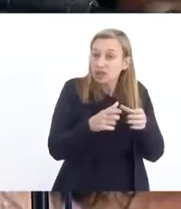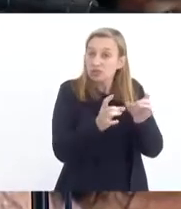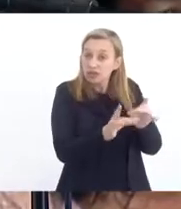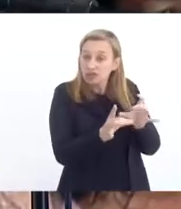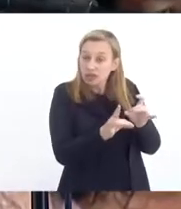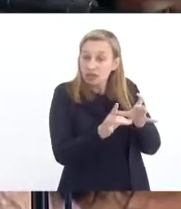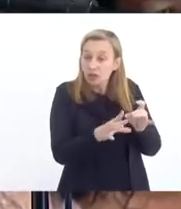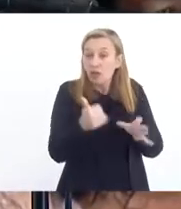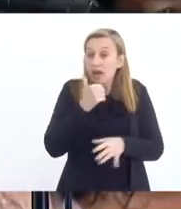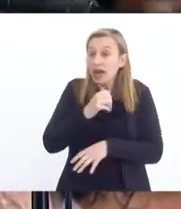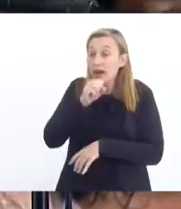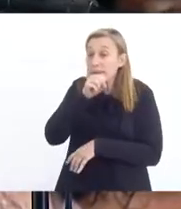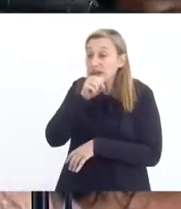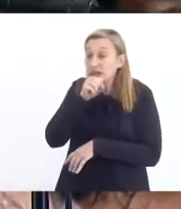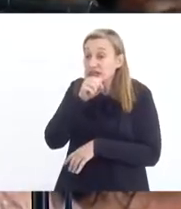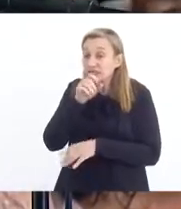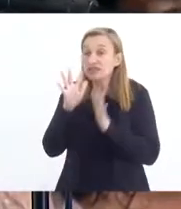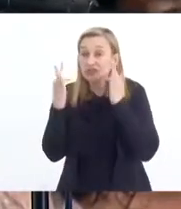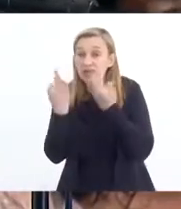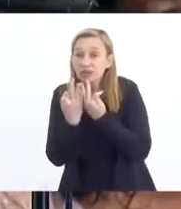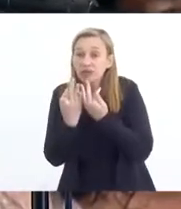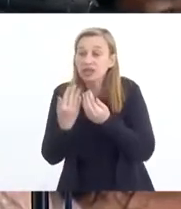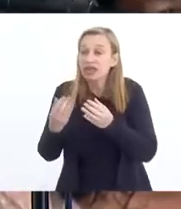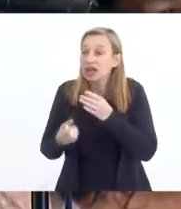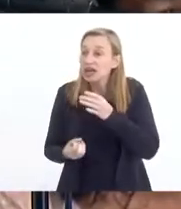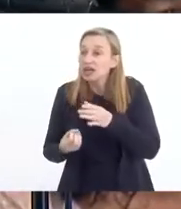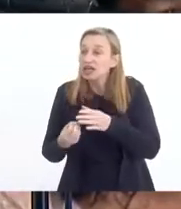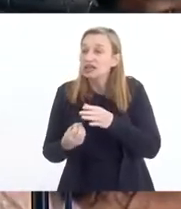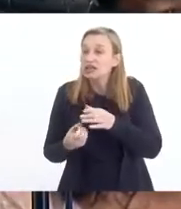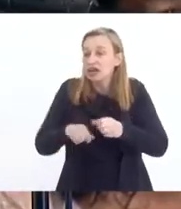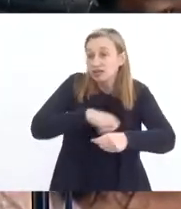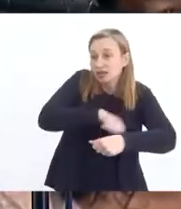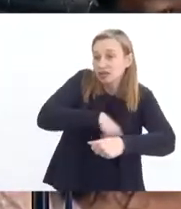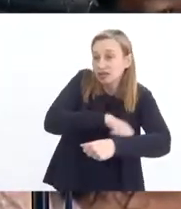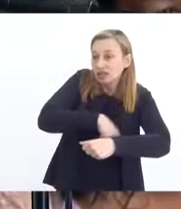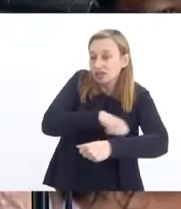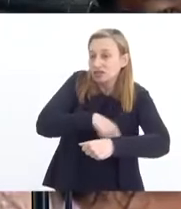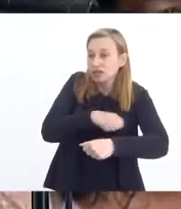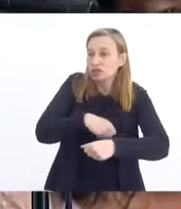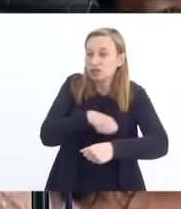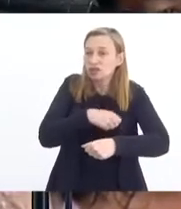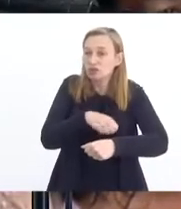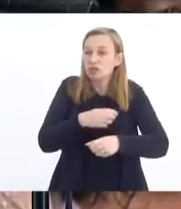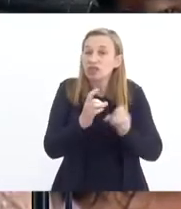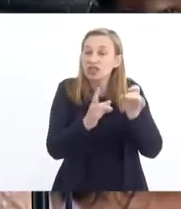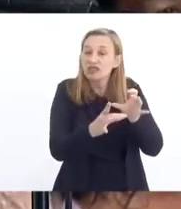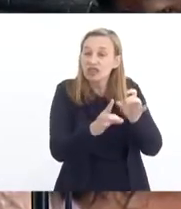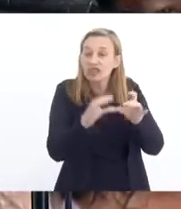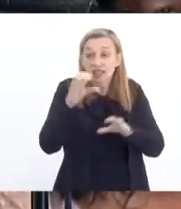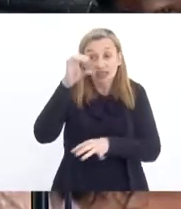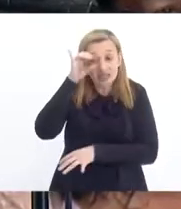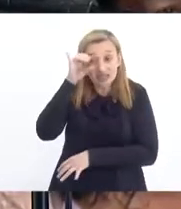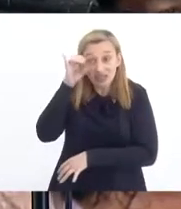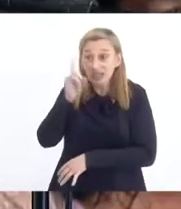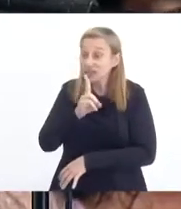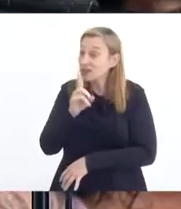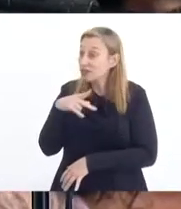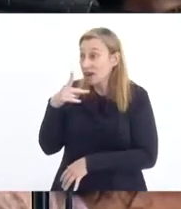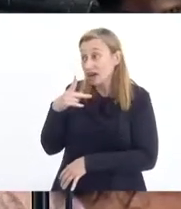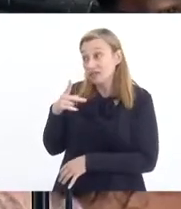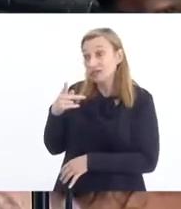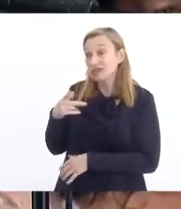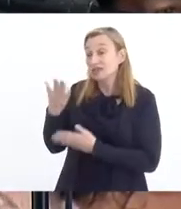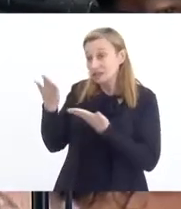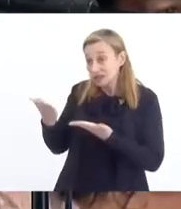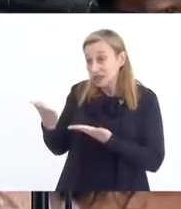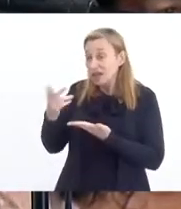que se virar fazendo bolo, docinho, para poder vender pelo Instagram. E essas pessoas não foram abrangidas aqui em nenhuma das falas que me antecederam.